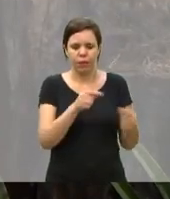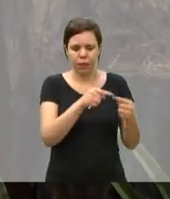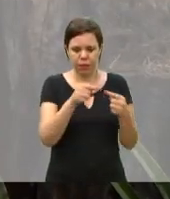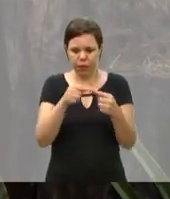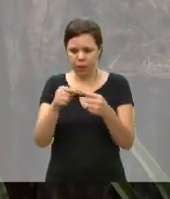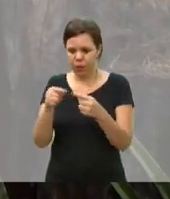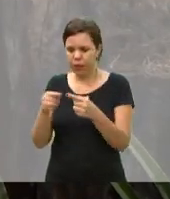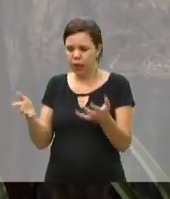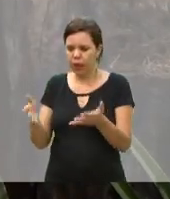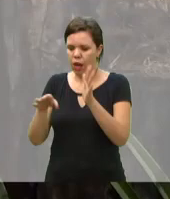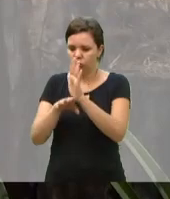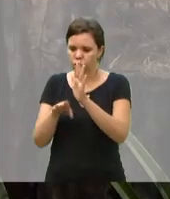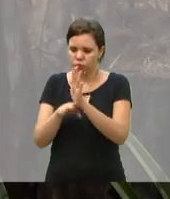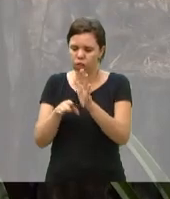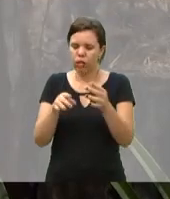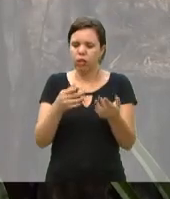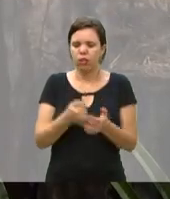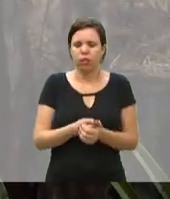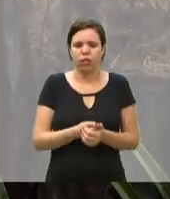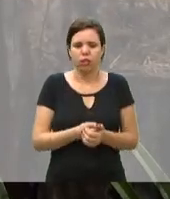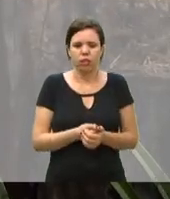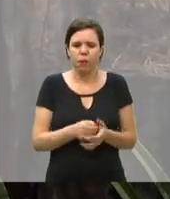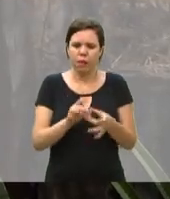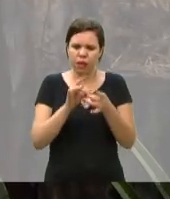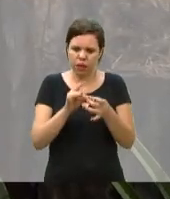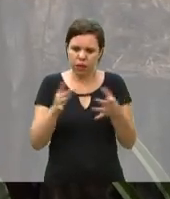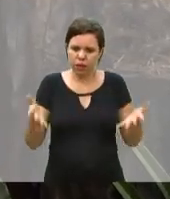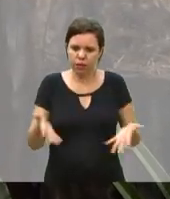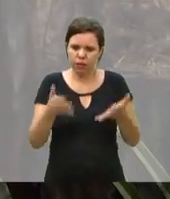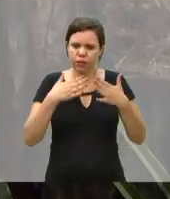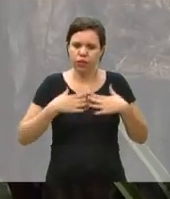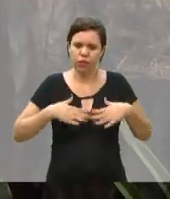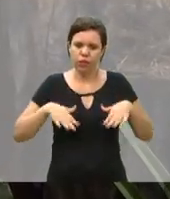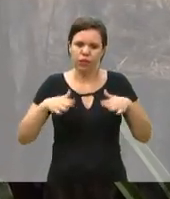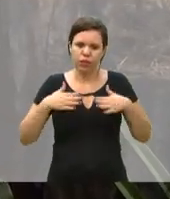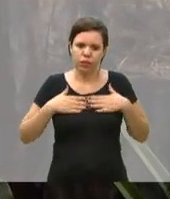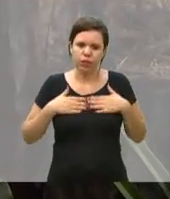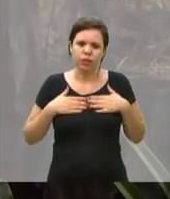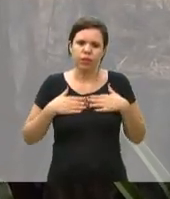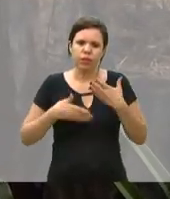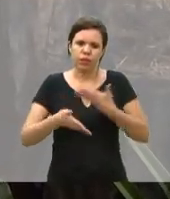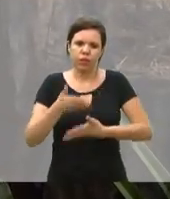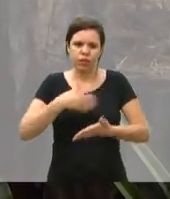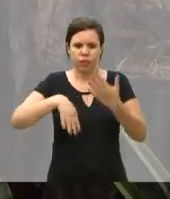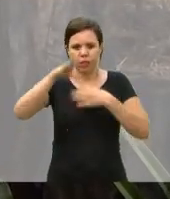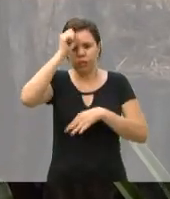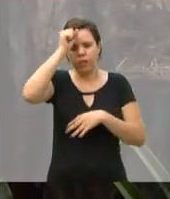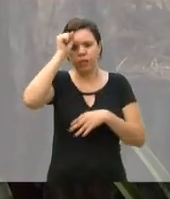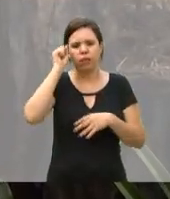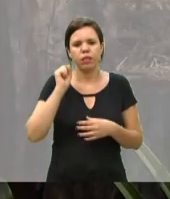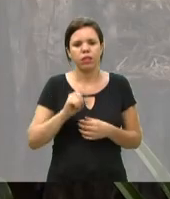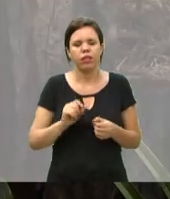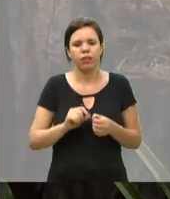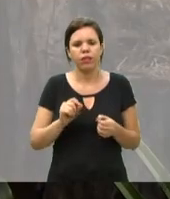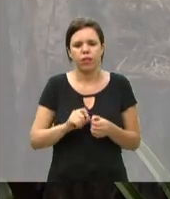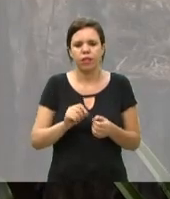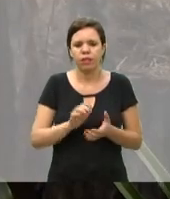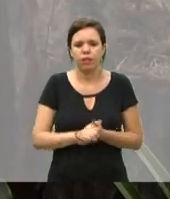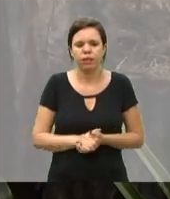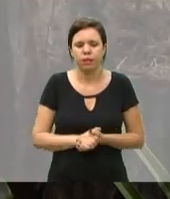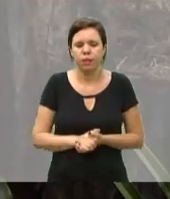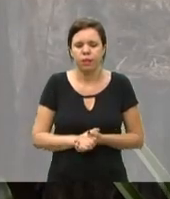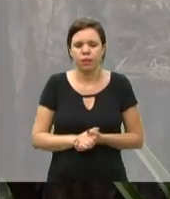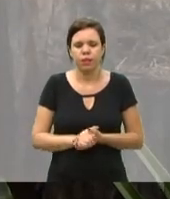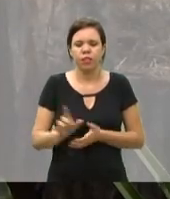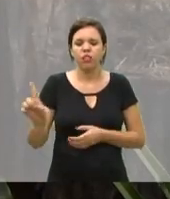Deixando também eles mais confortáveis, né? No aprendizado, isso. Né? No que eles estão fazendo, né? E